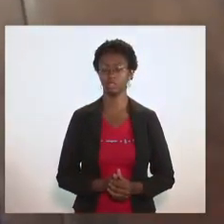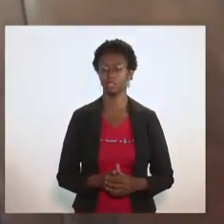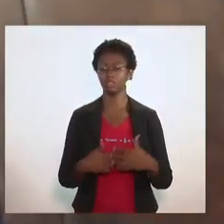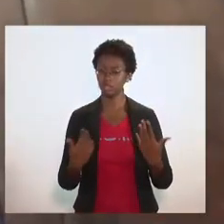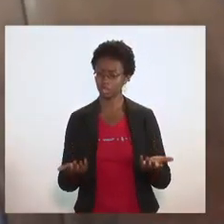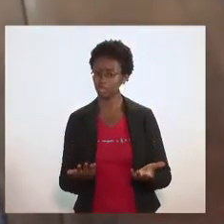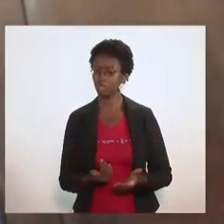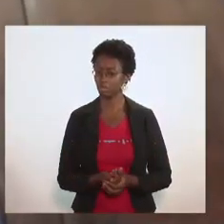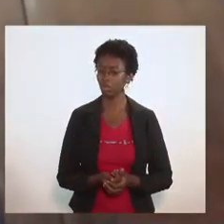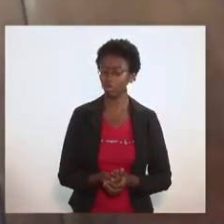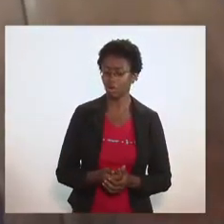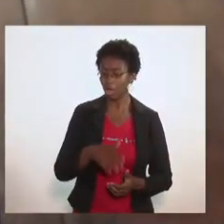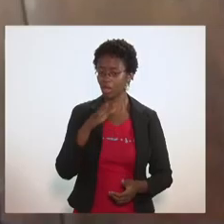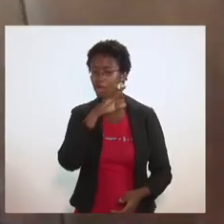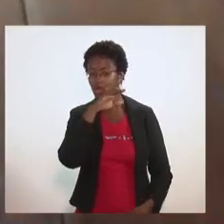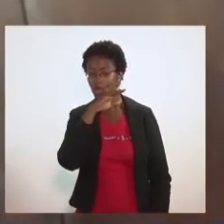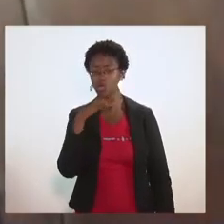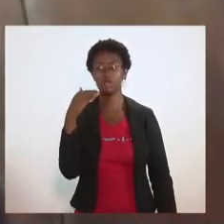Márcio Pacheco.